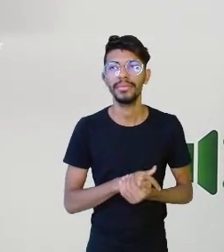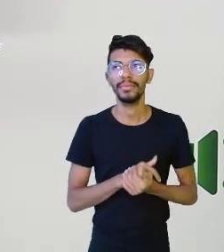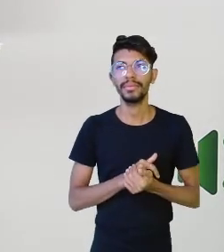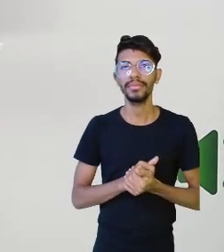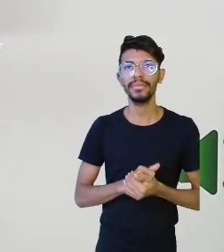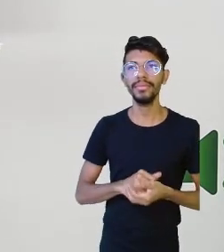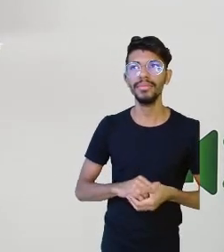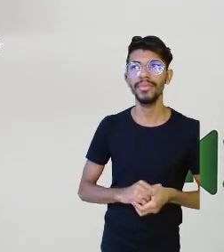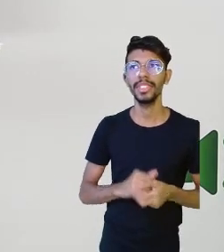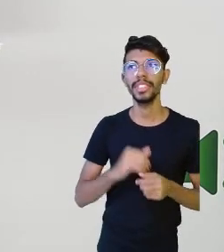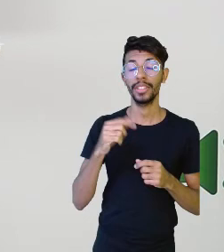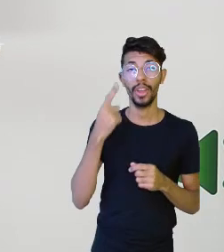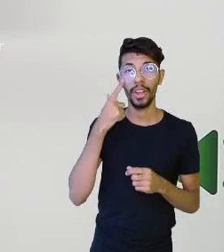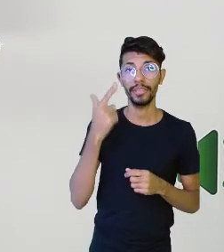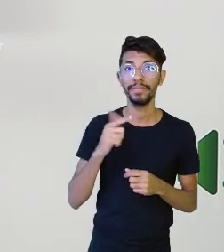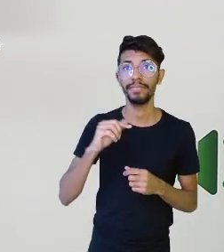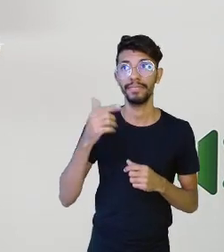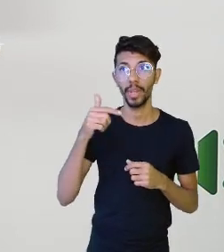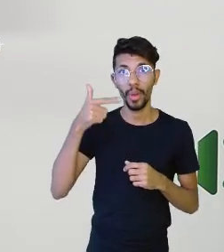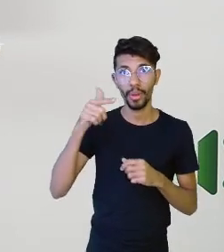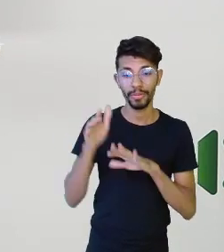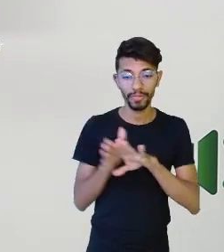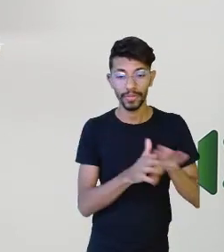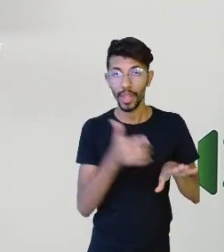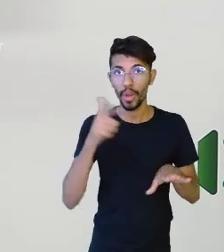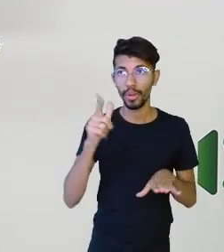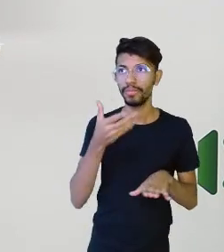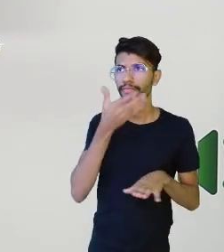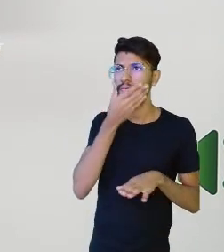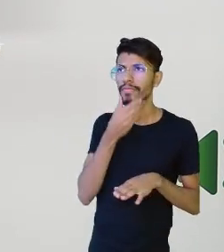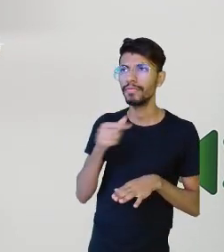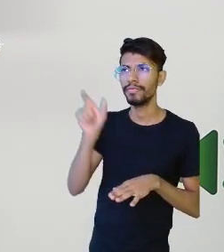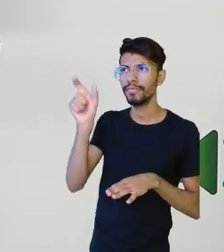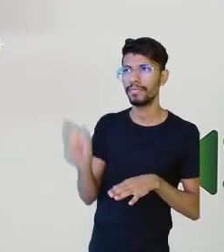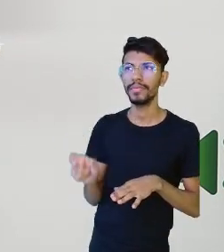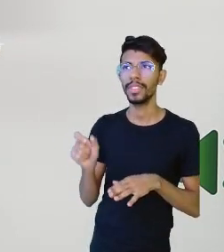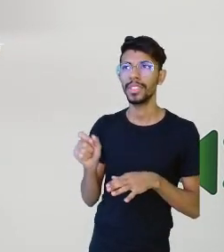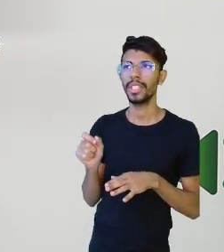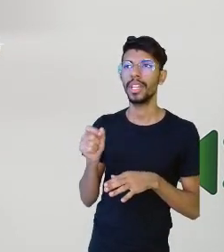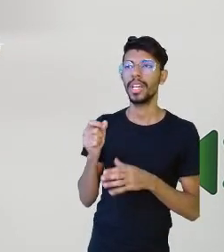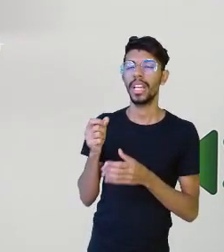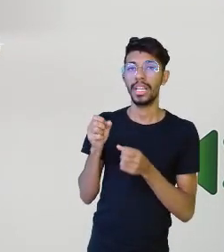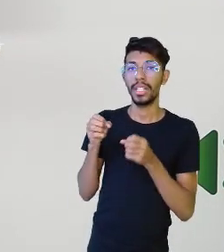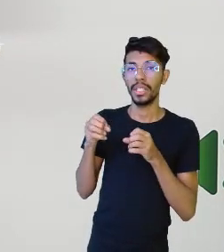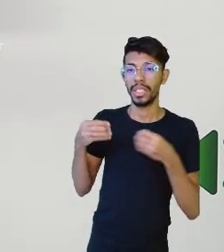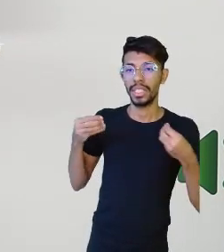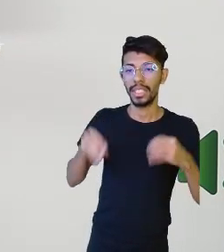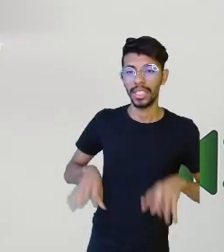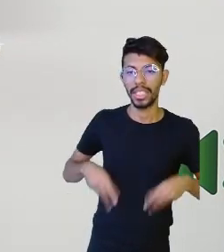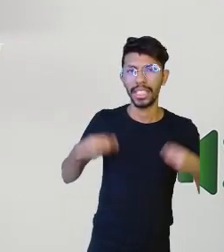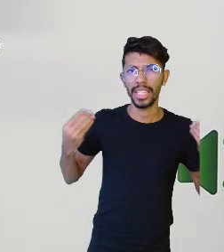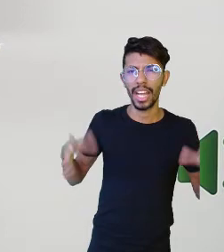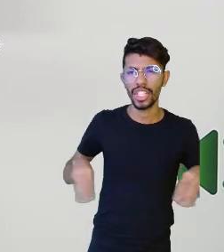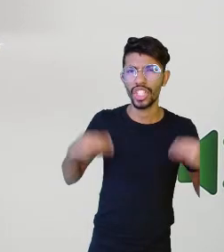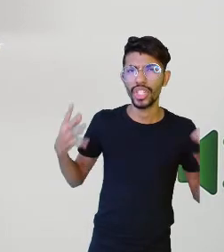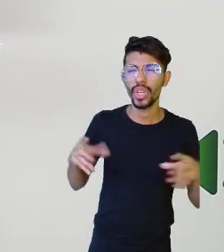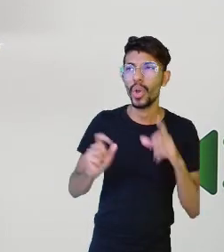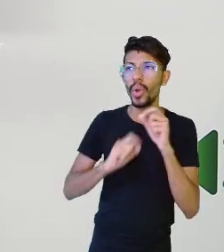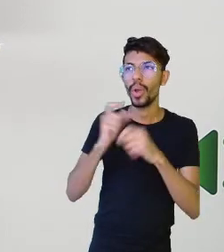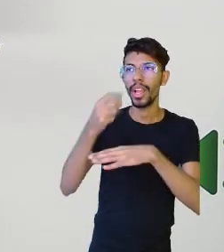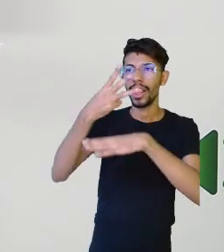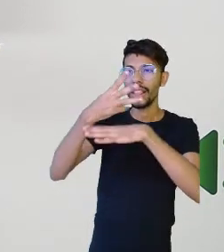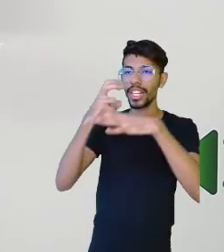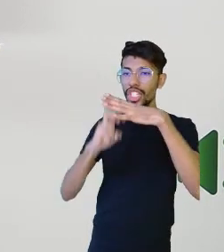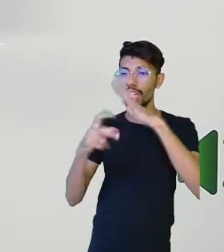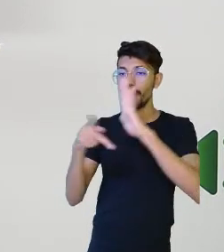Eu tenho mais um. Marcos gastou 3/5 do seu salário para pagar algumas contas em um